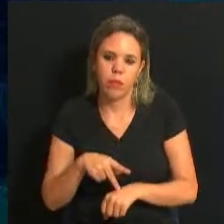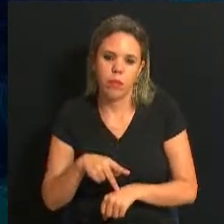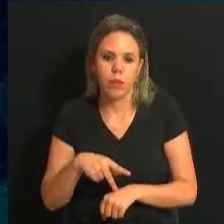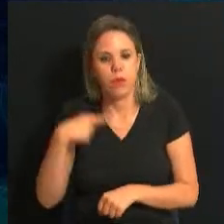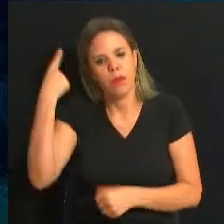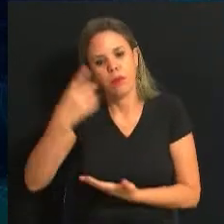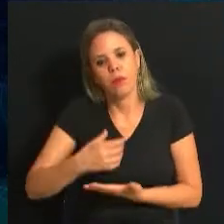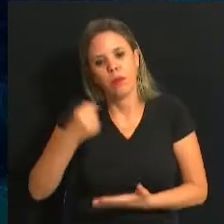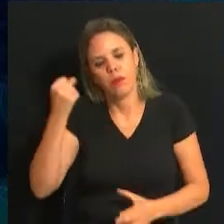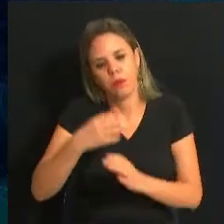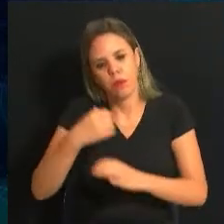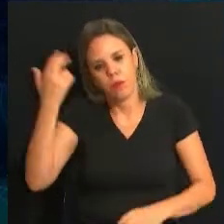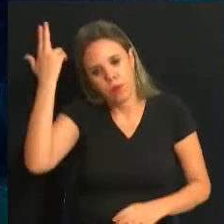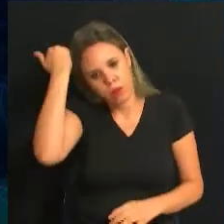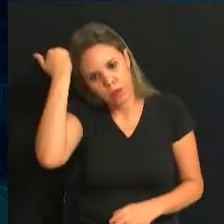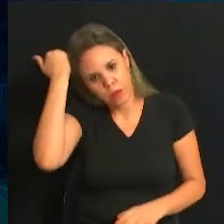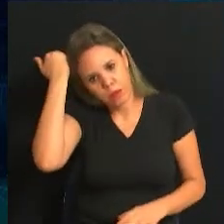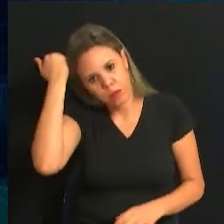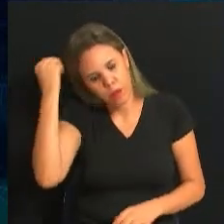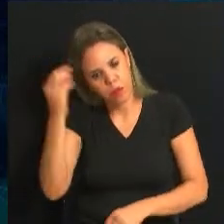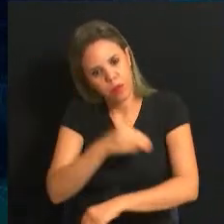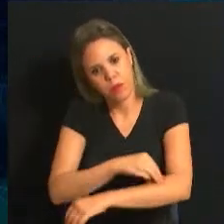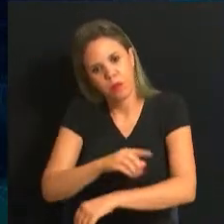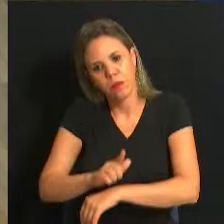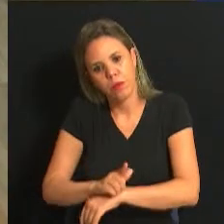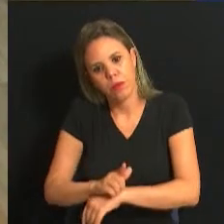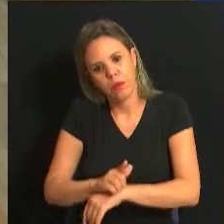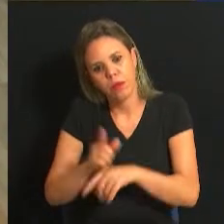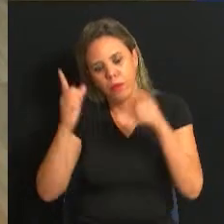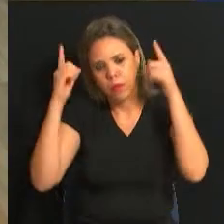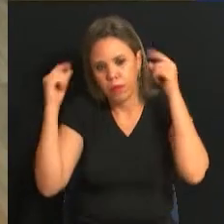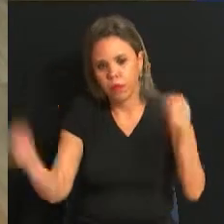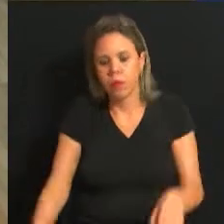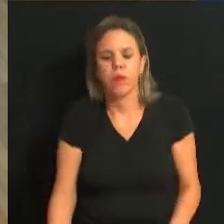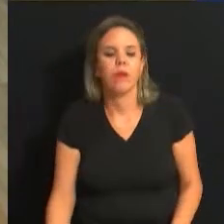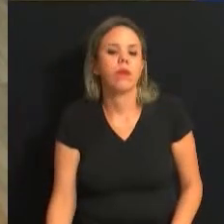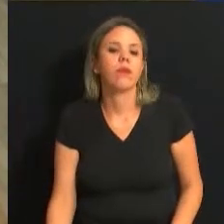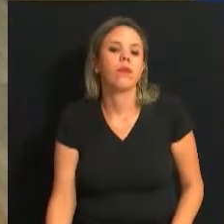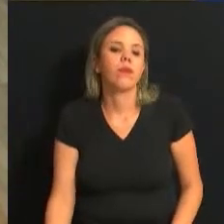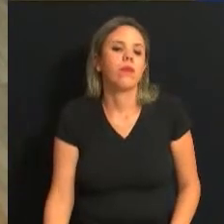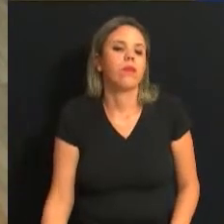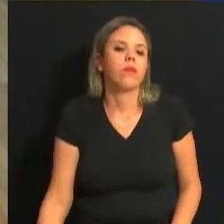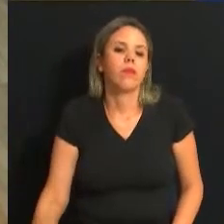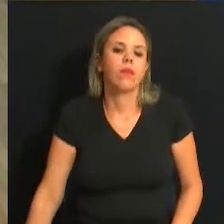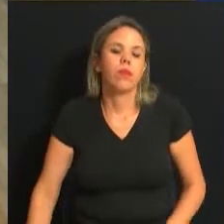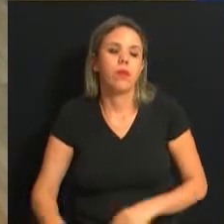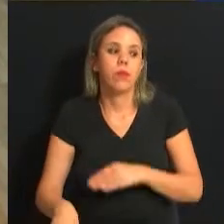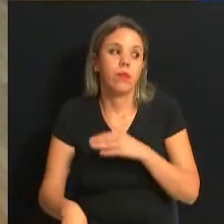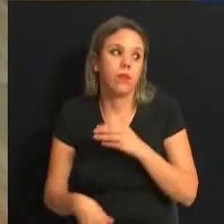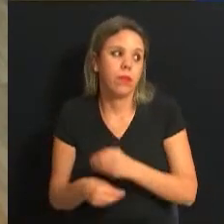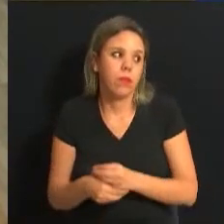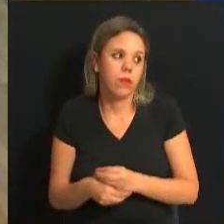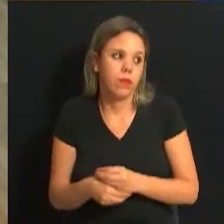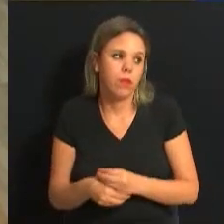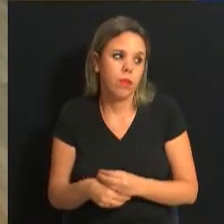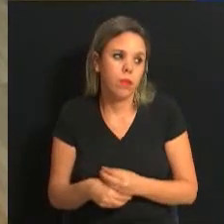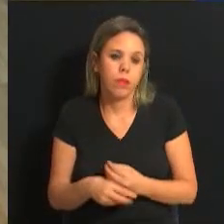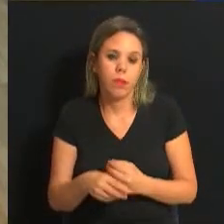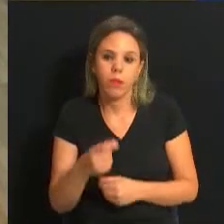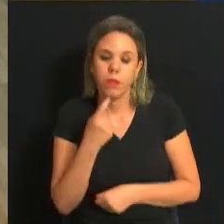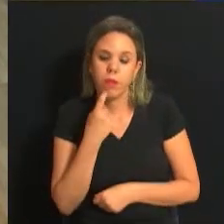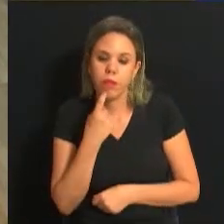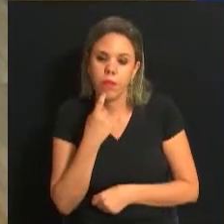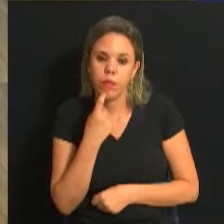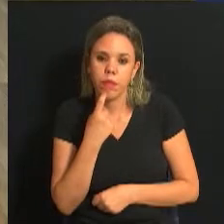Posse, Engenheiro Coelho, Morungaba e Olambra. Ainda de acordo com esta última atualização, na cidade de Campinas,